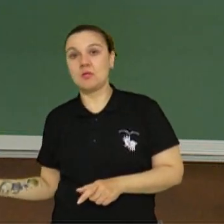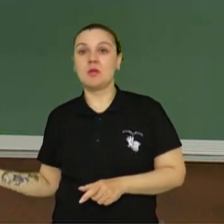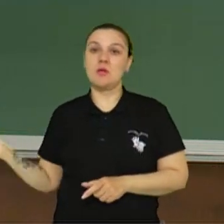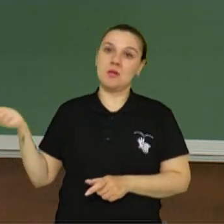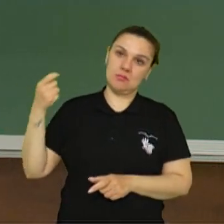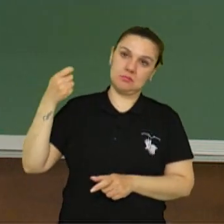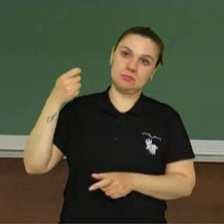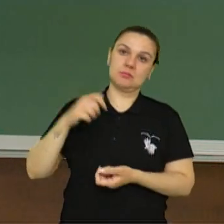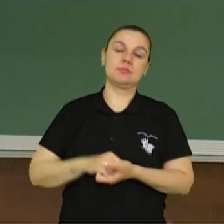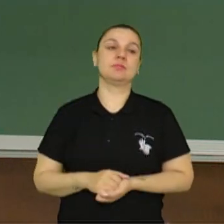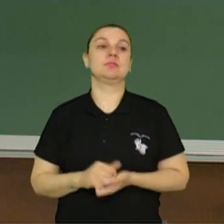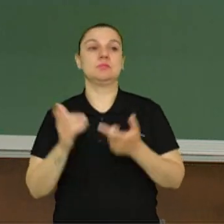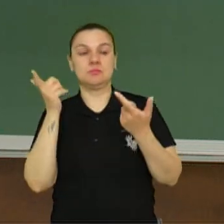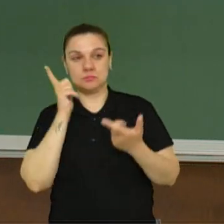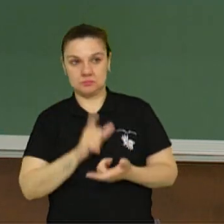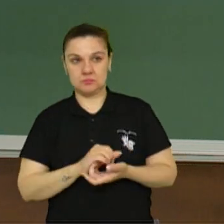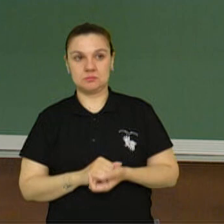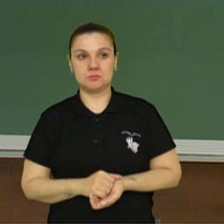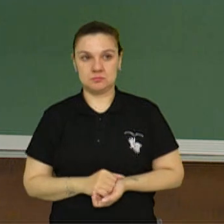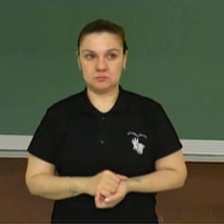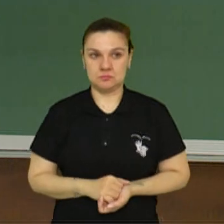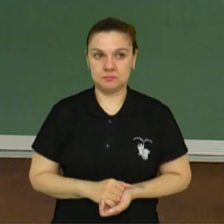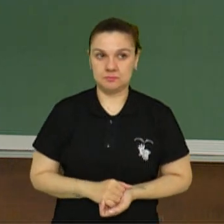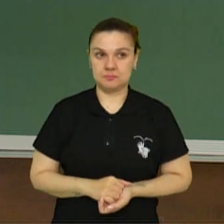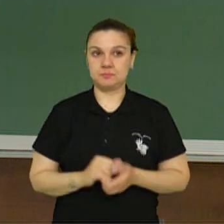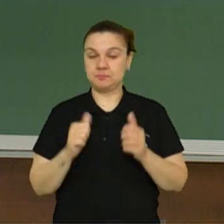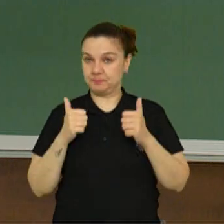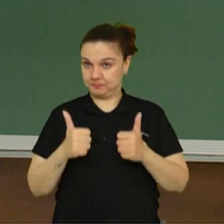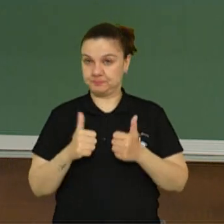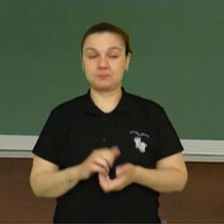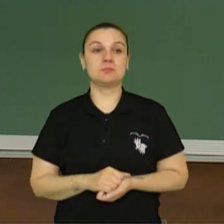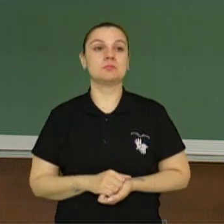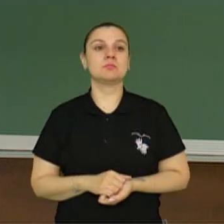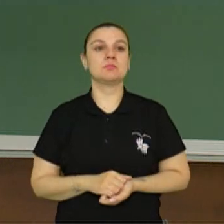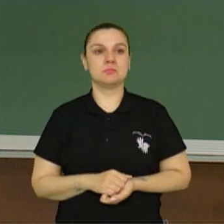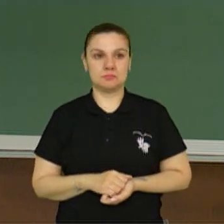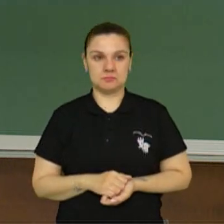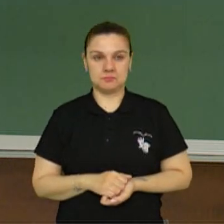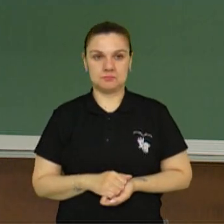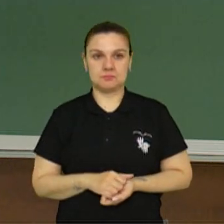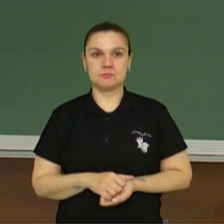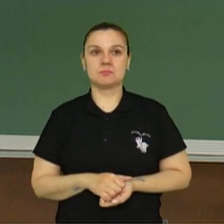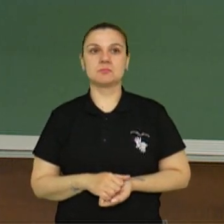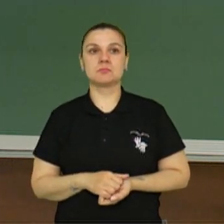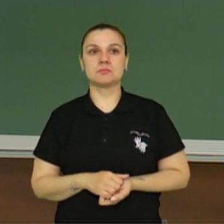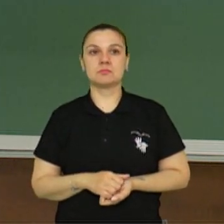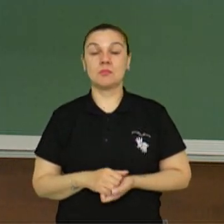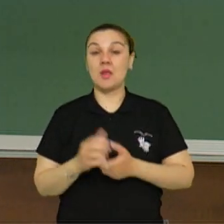ele devolver, esse atleta devolver a bola lá para o campo adversário. Tá? Essa é a única diferença.